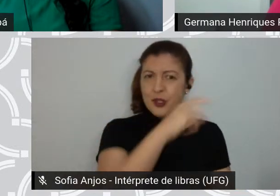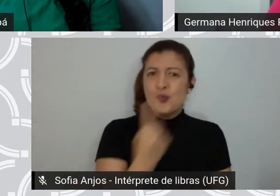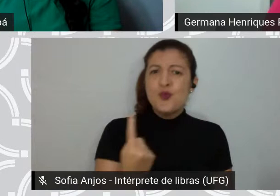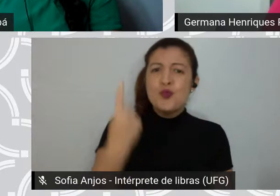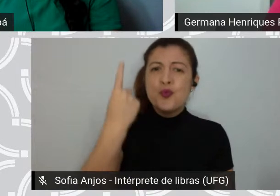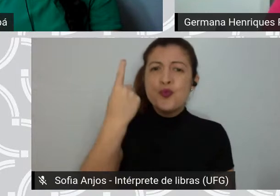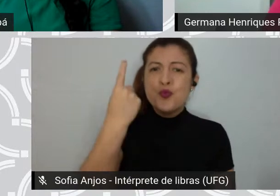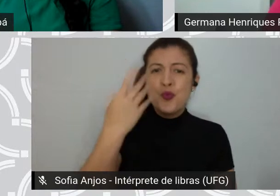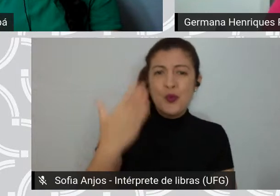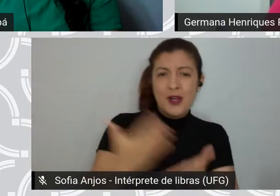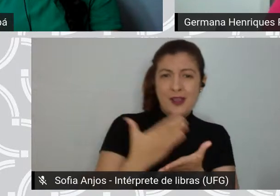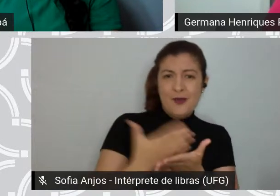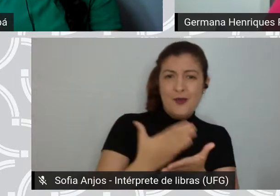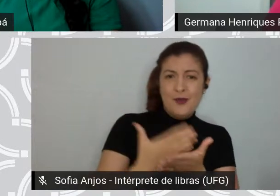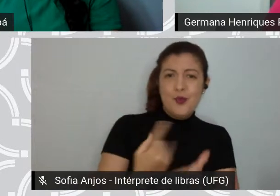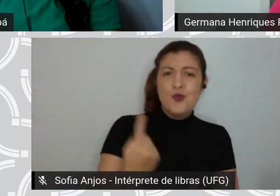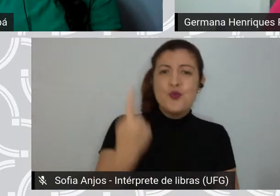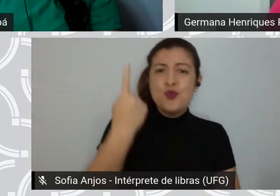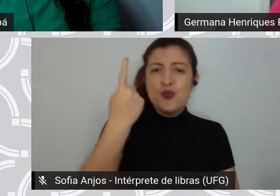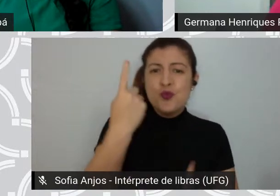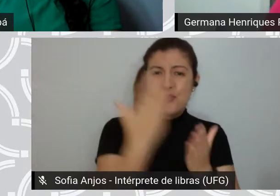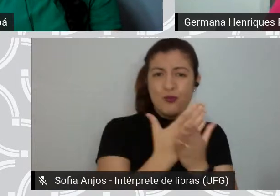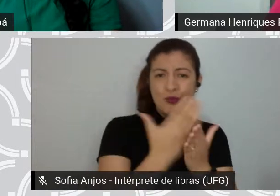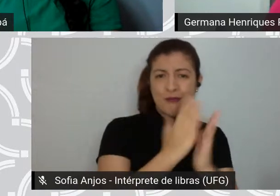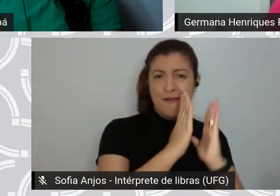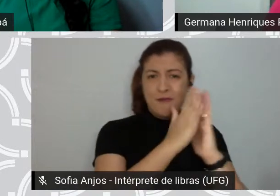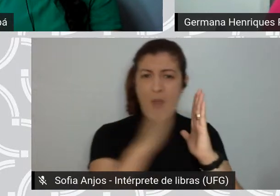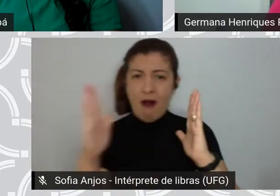riscos de onipotência e de frustração.